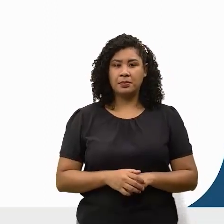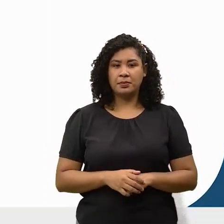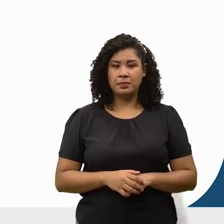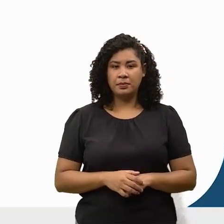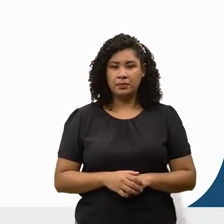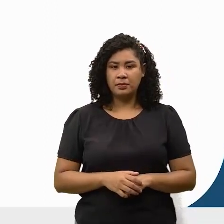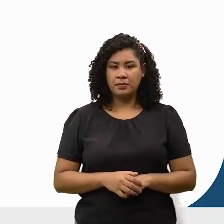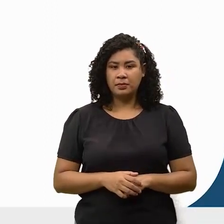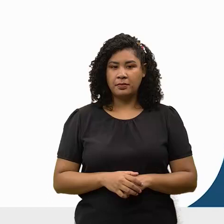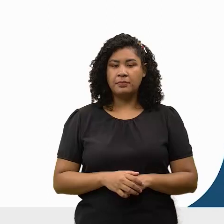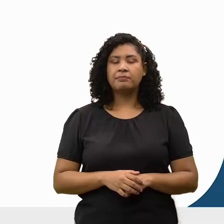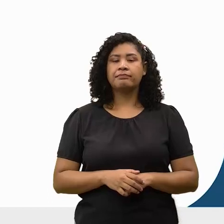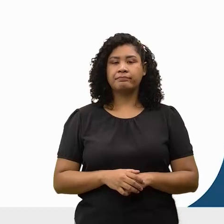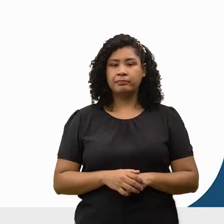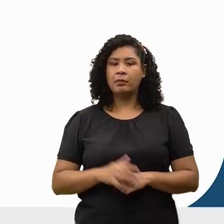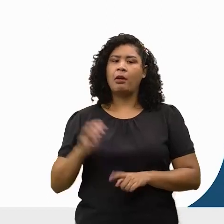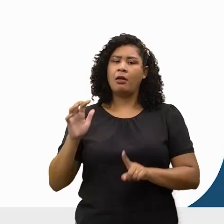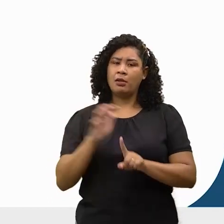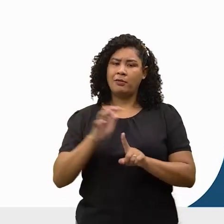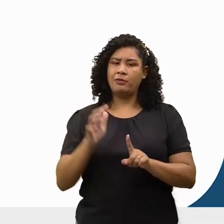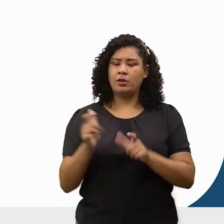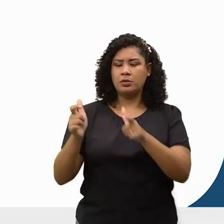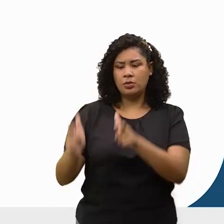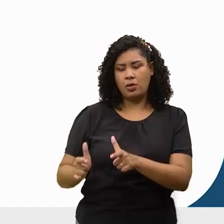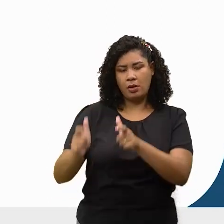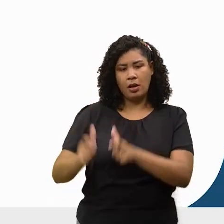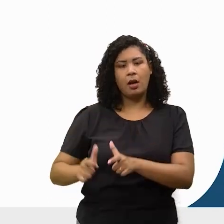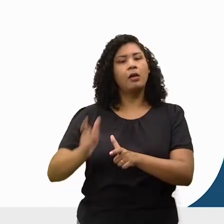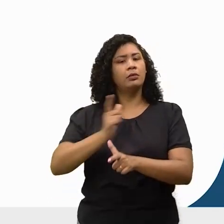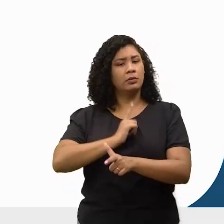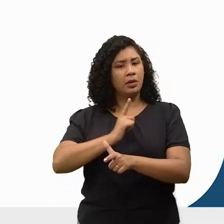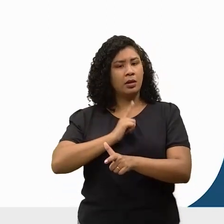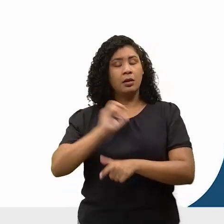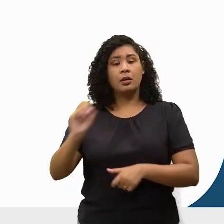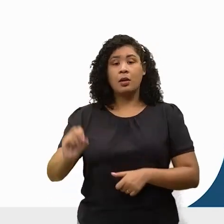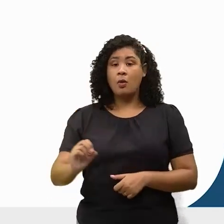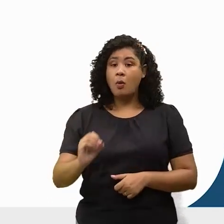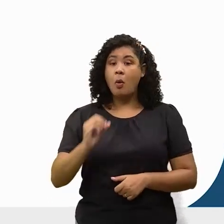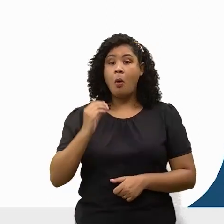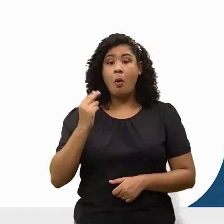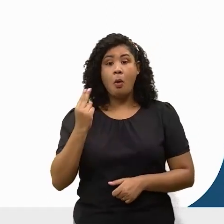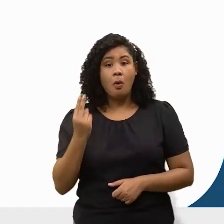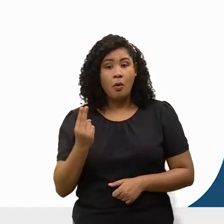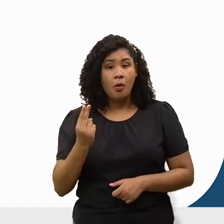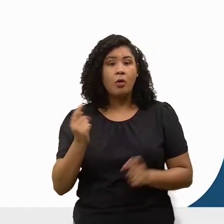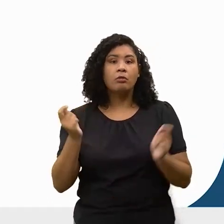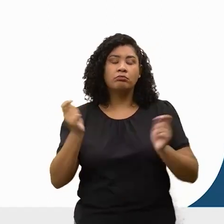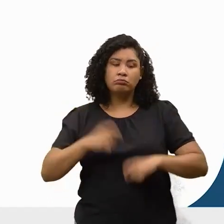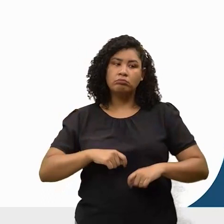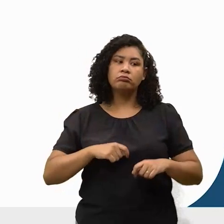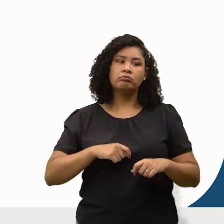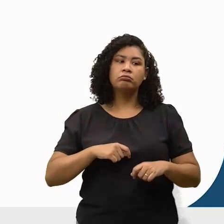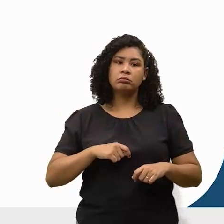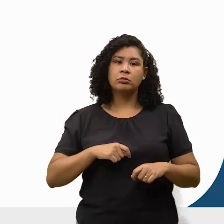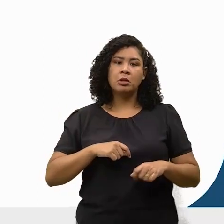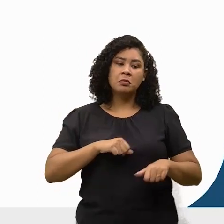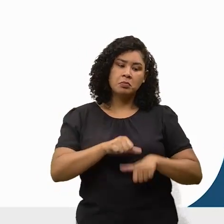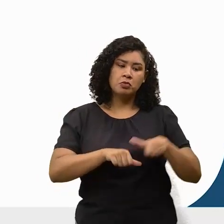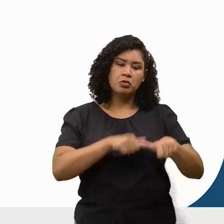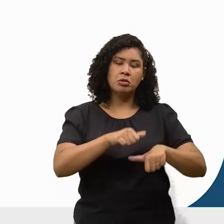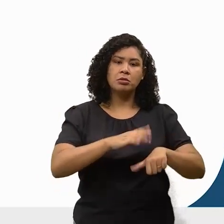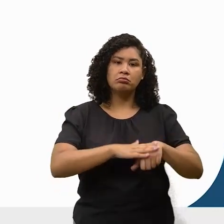tem um fator ambiental ou geralmente pode ser induzido, tá? As